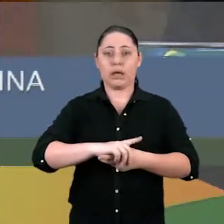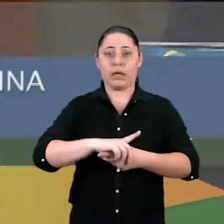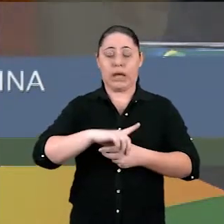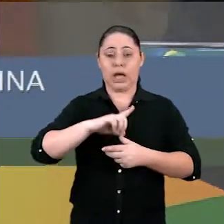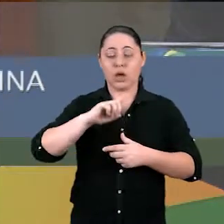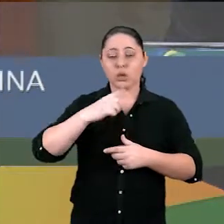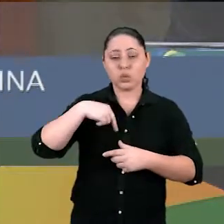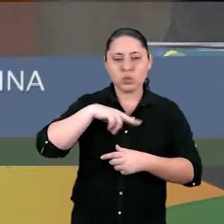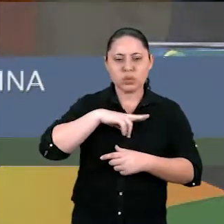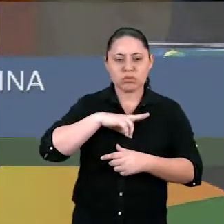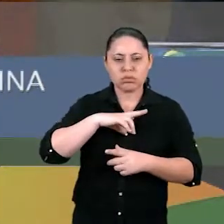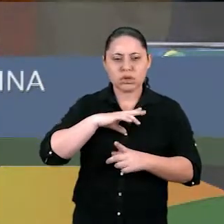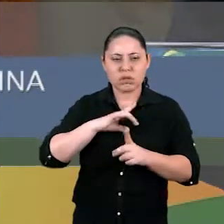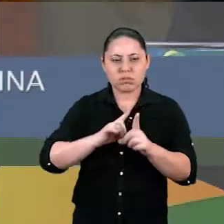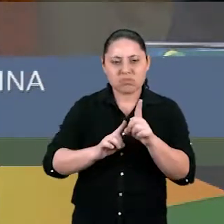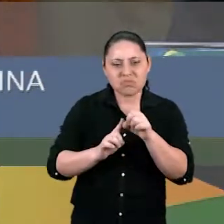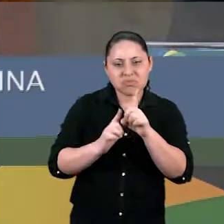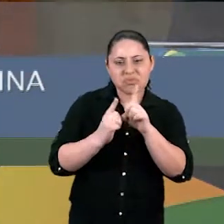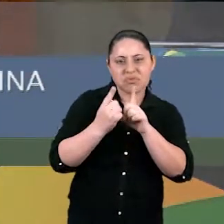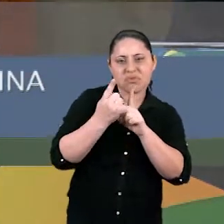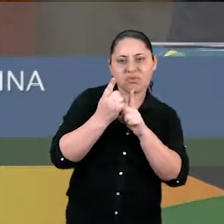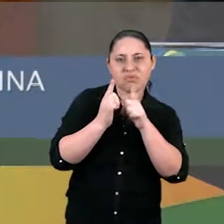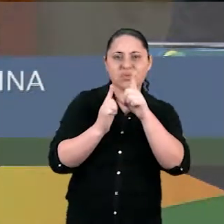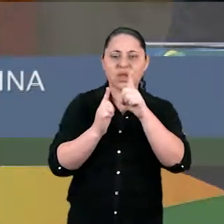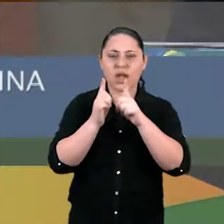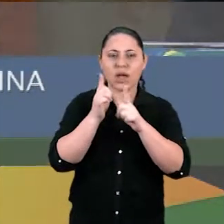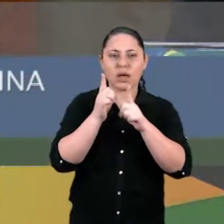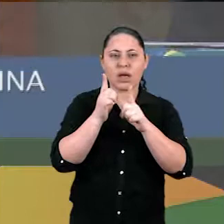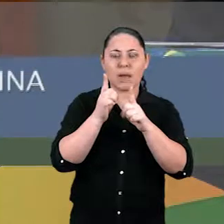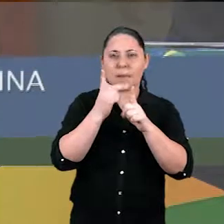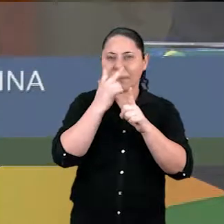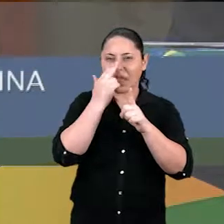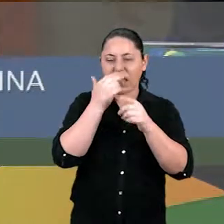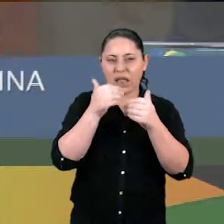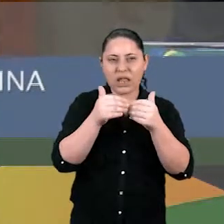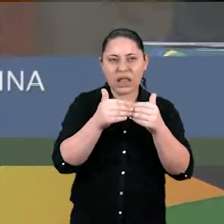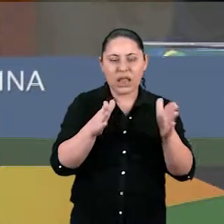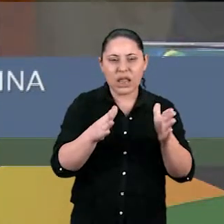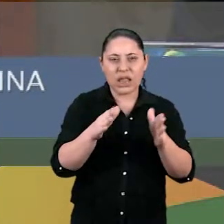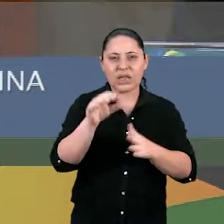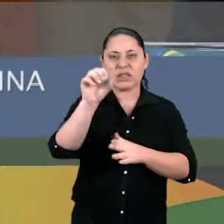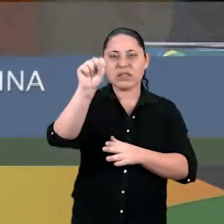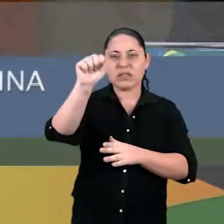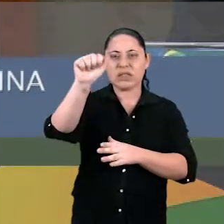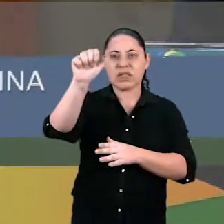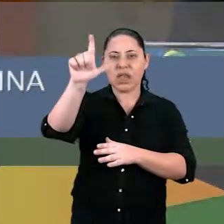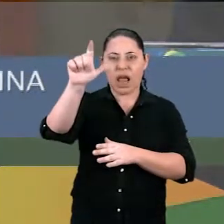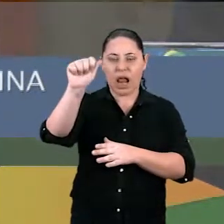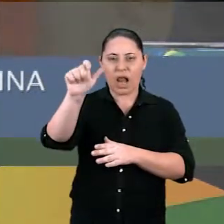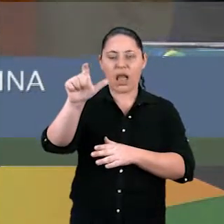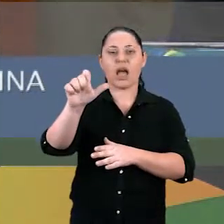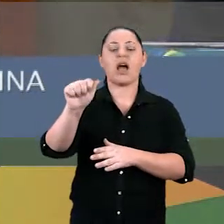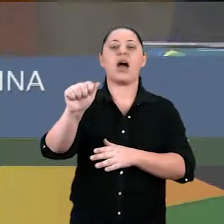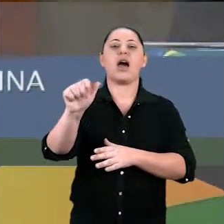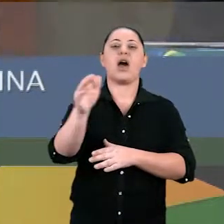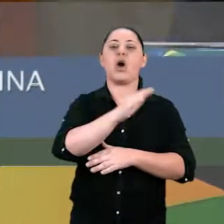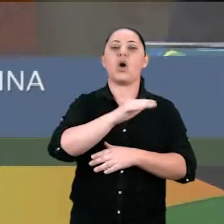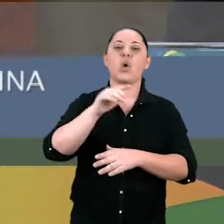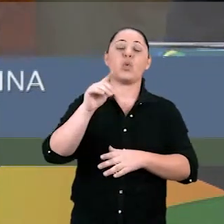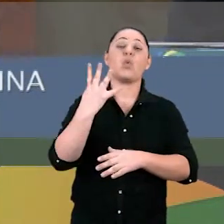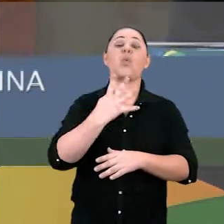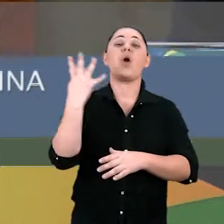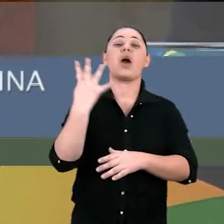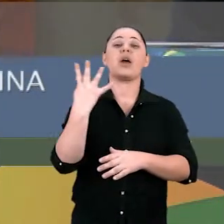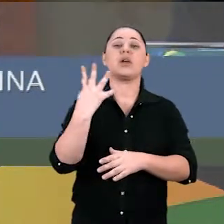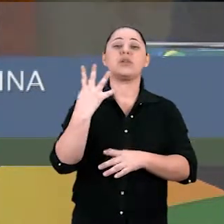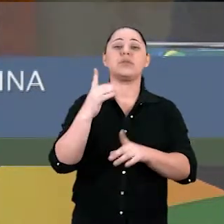sair desde posições extremamente abertas, como se dá na chamada Sala Quarta da Suprema Corte da Costa Rica,